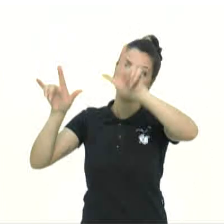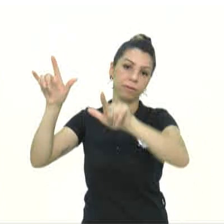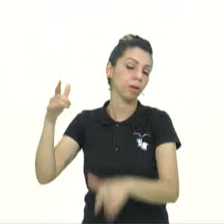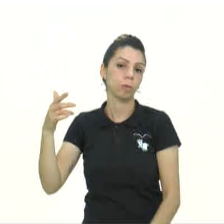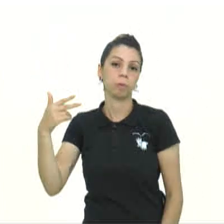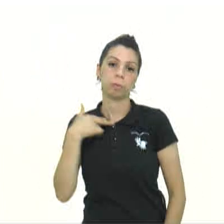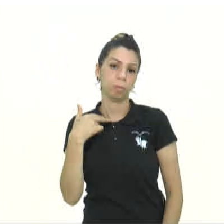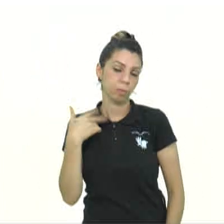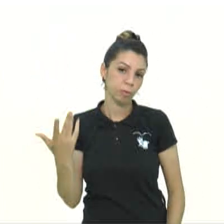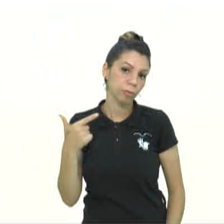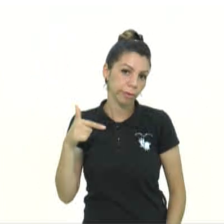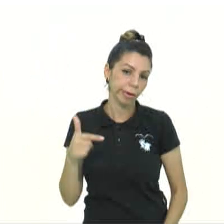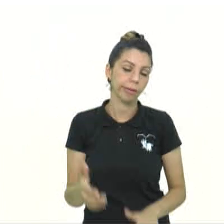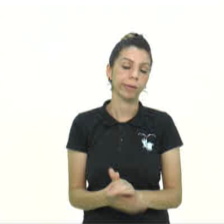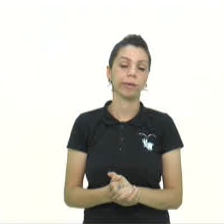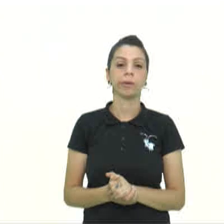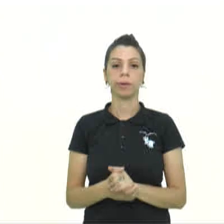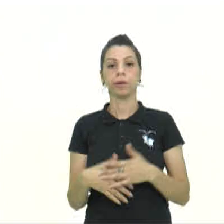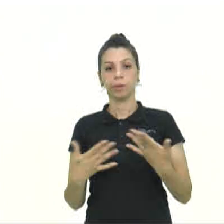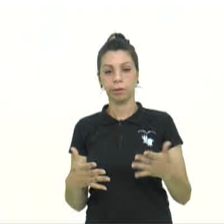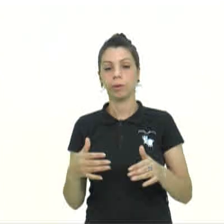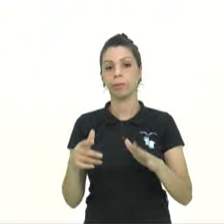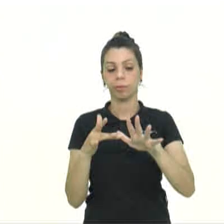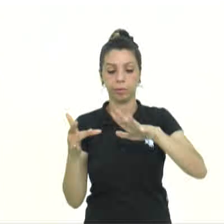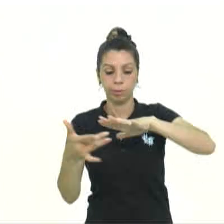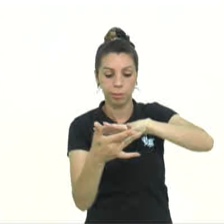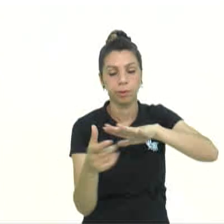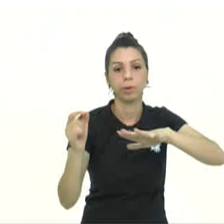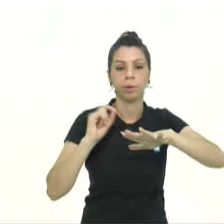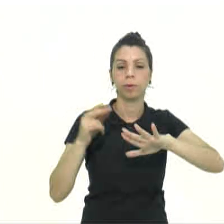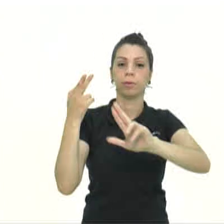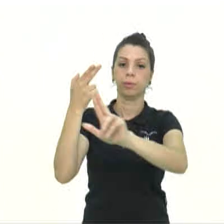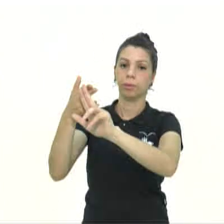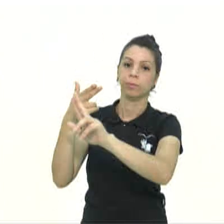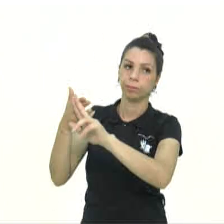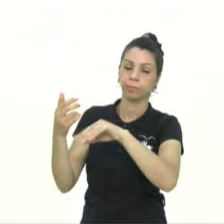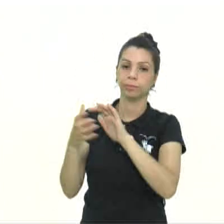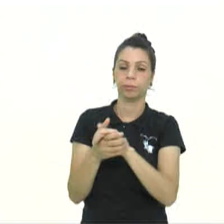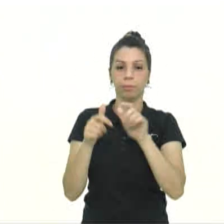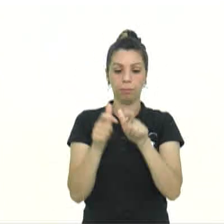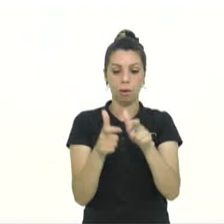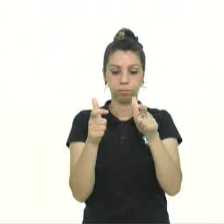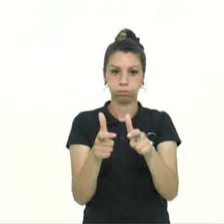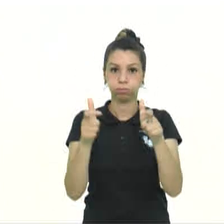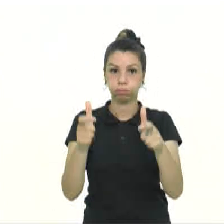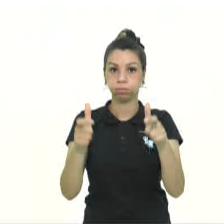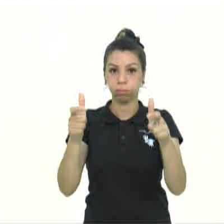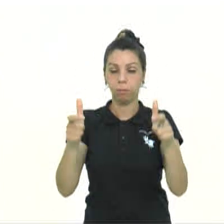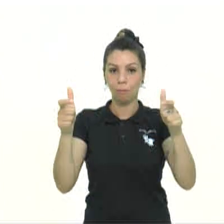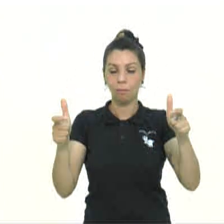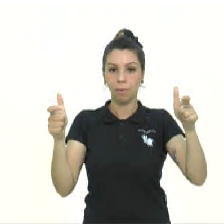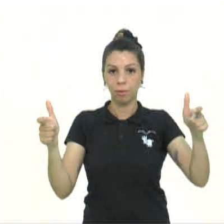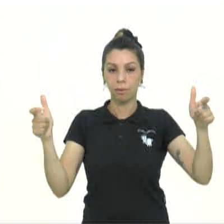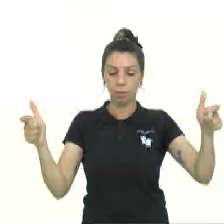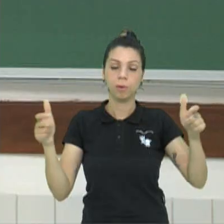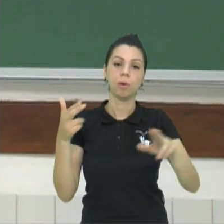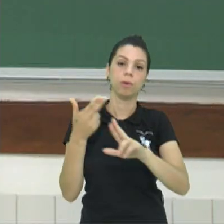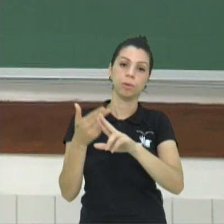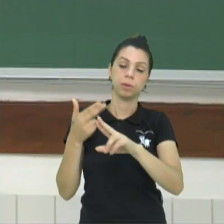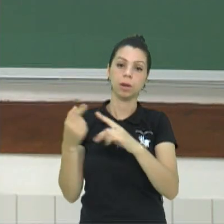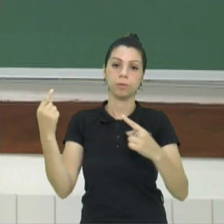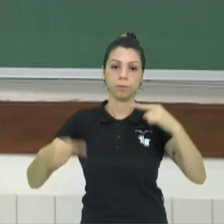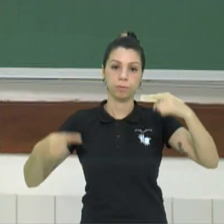não ter. Dessa maneira, as redes sociais deverão ser usadas cada vez com mais força pelos candidatos em